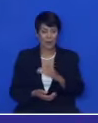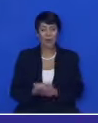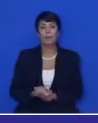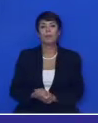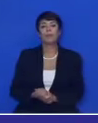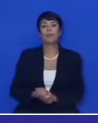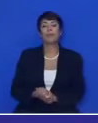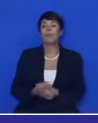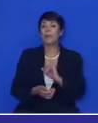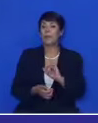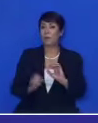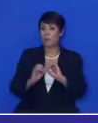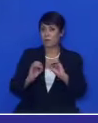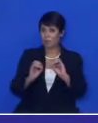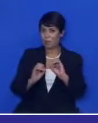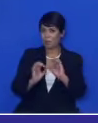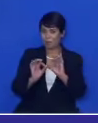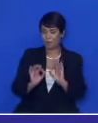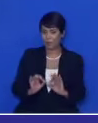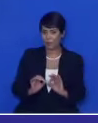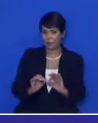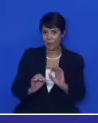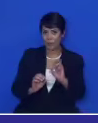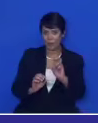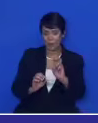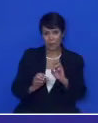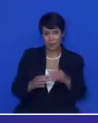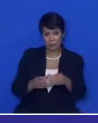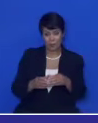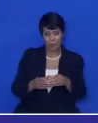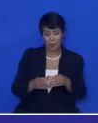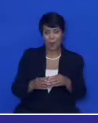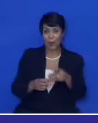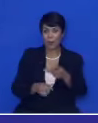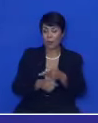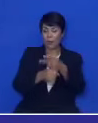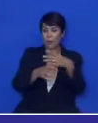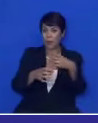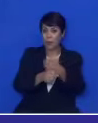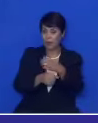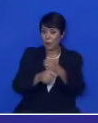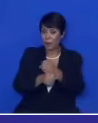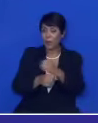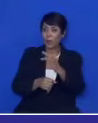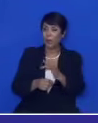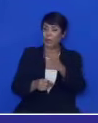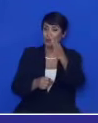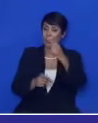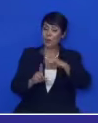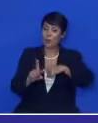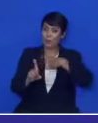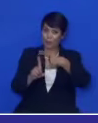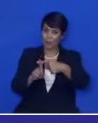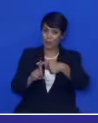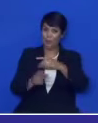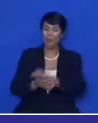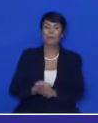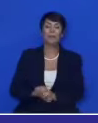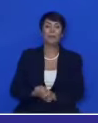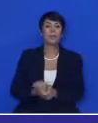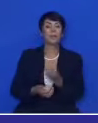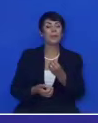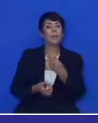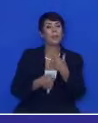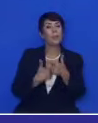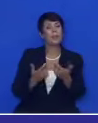R$ 7.964.528,87. Se ninguém acertar os 5 números, o prêmio acumula e o valor fica ainda maior para o próximo sorteio.